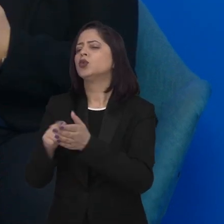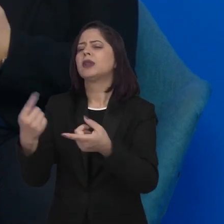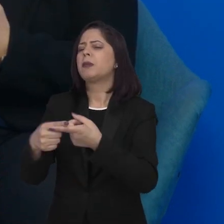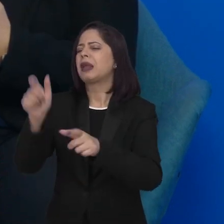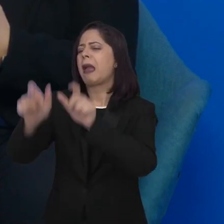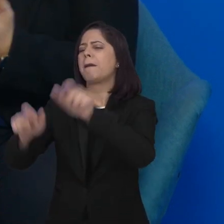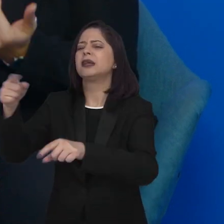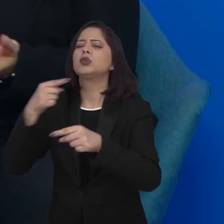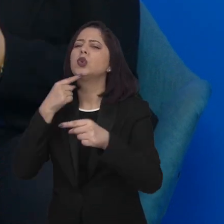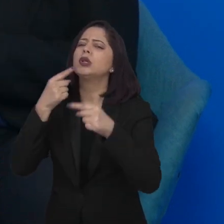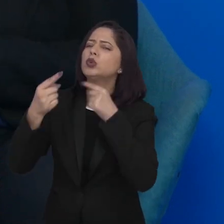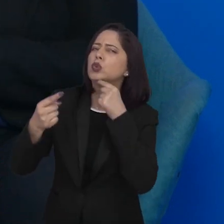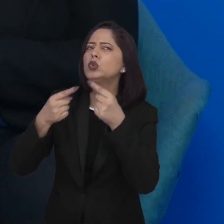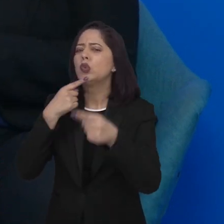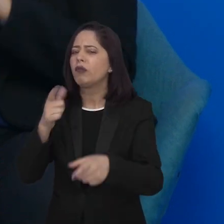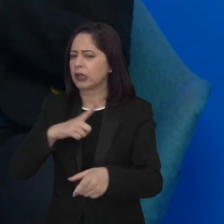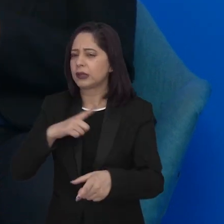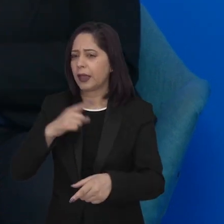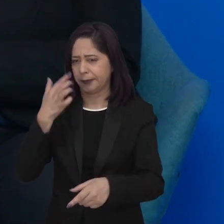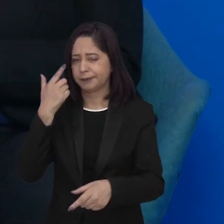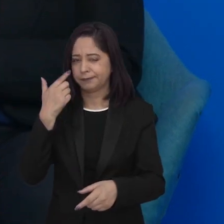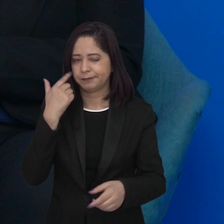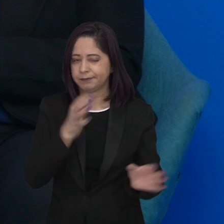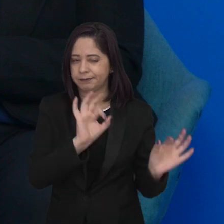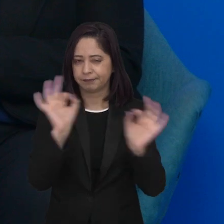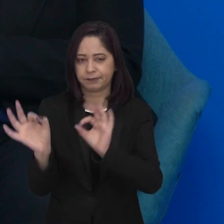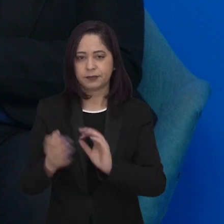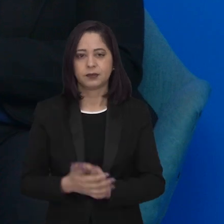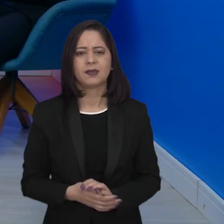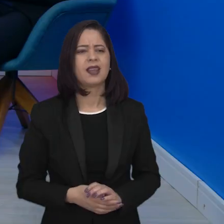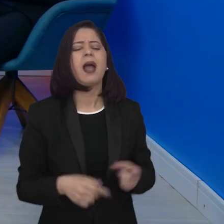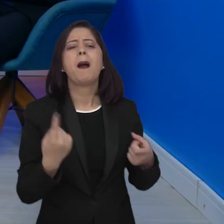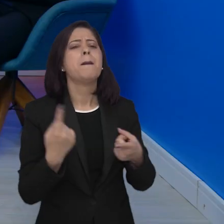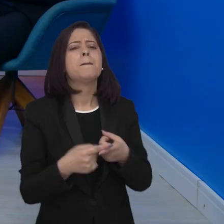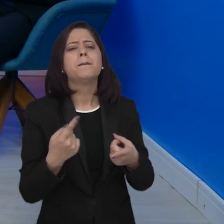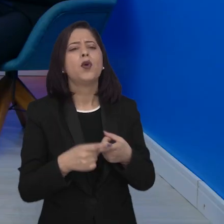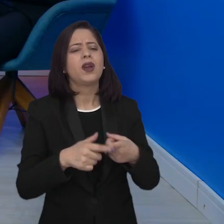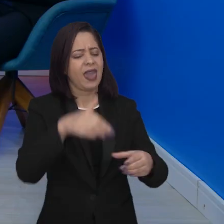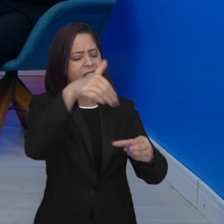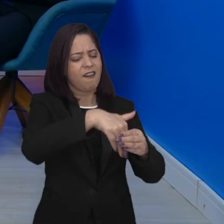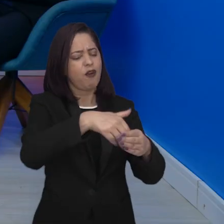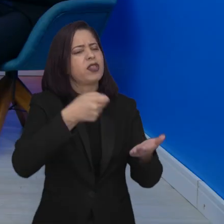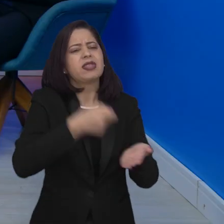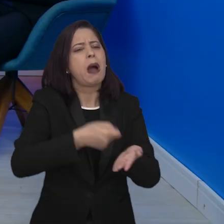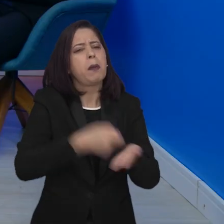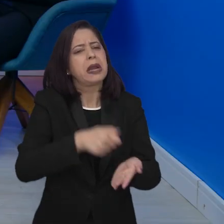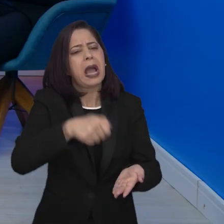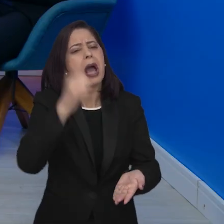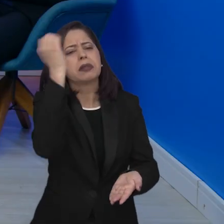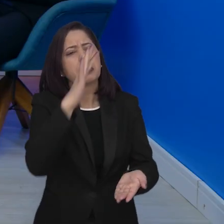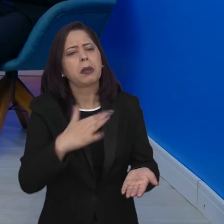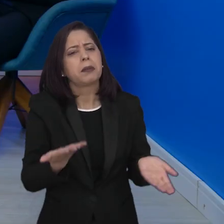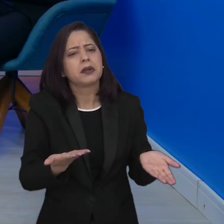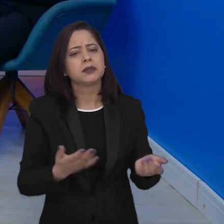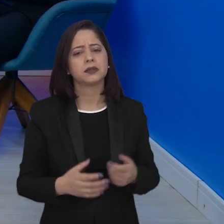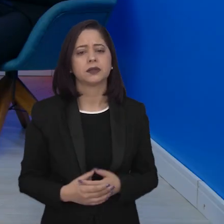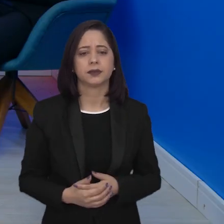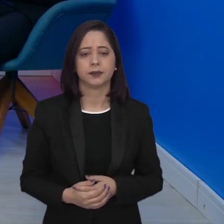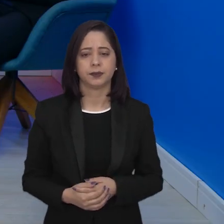dúvidas da população em relação a esse tema. Vamos conferir a primeira pergunta. Por que o voto é obrigatório no Brasil?